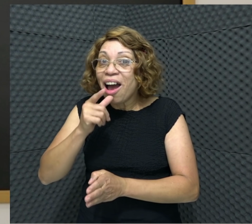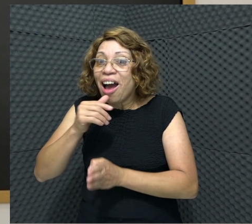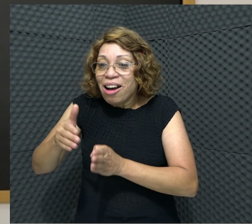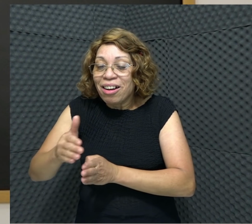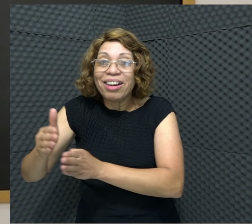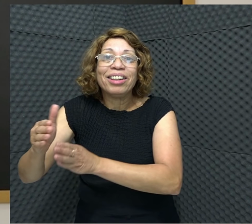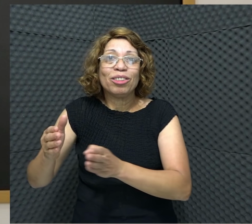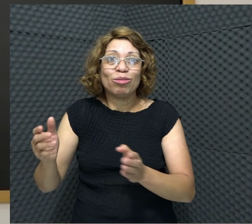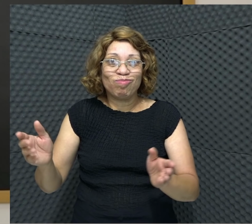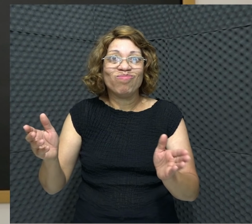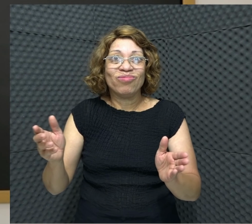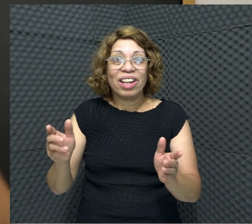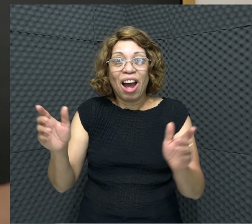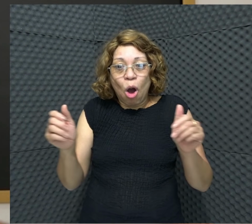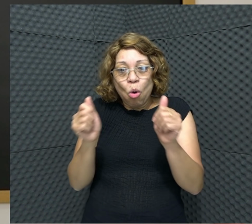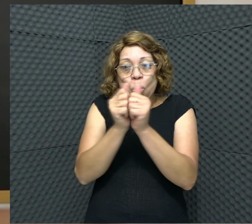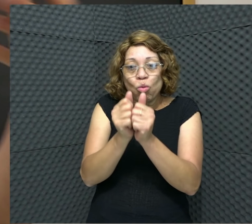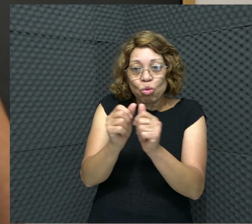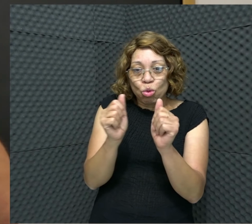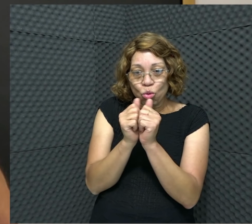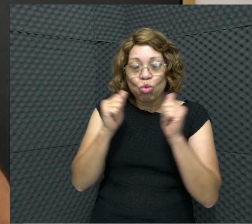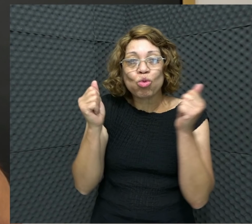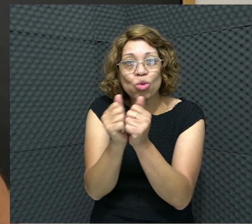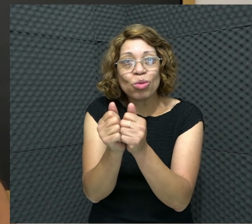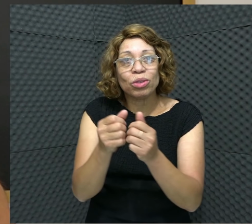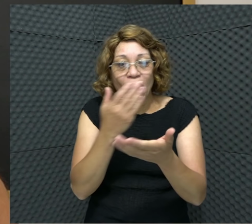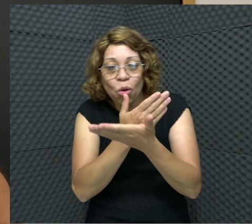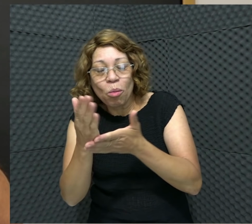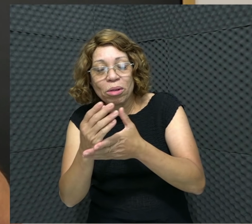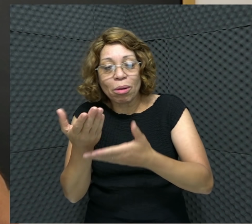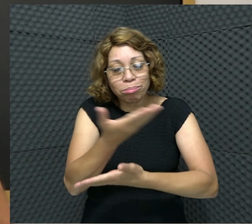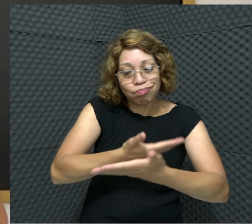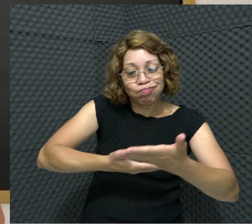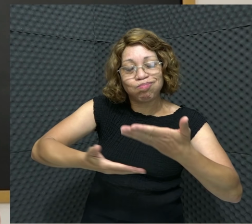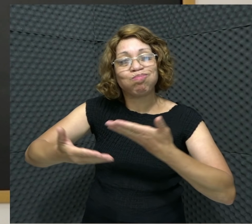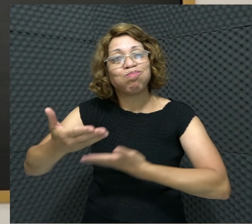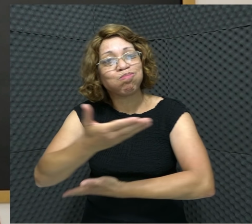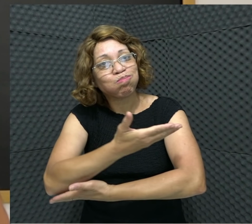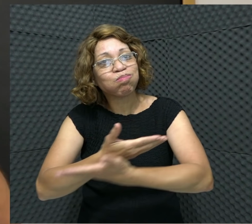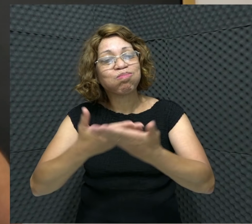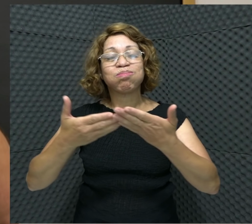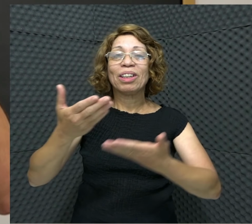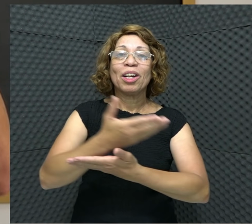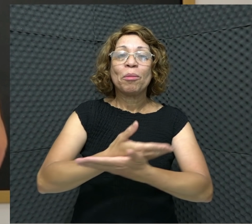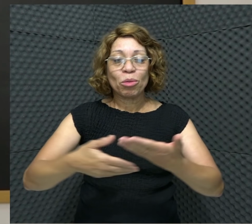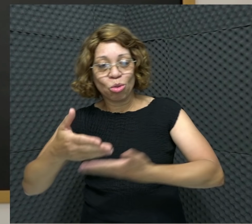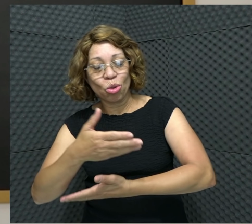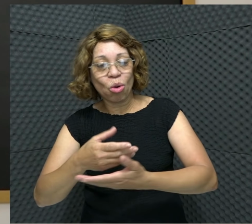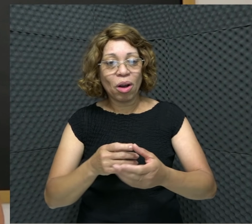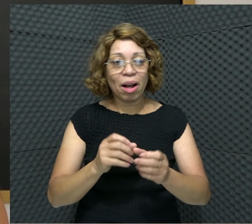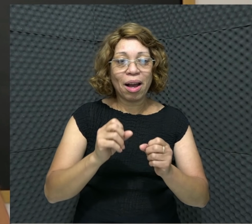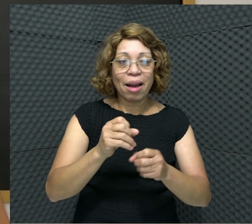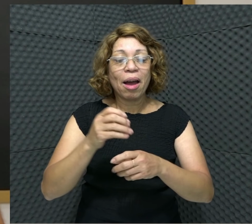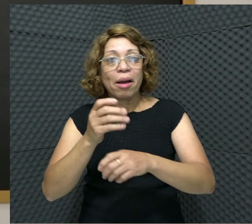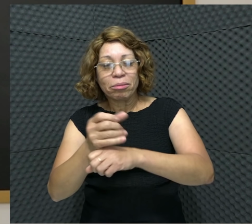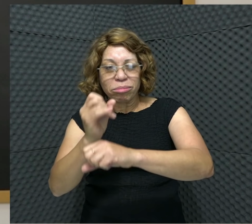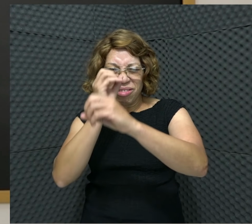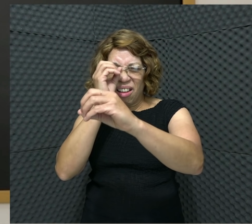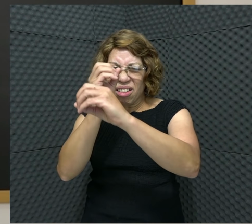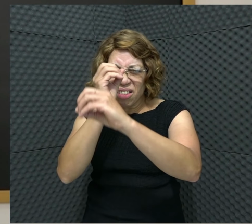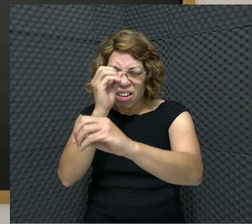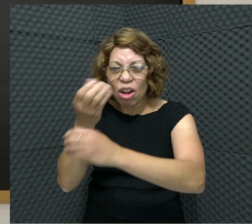e berço da matemática devido ao agrupamento dos homens, novos métodos de vida, novas tecnologias